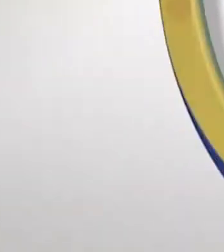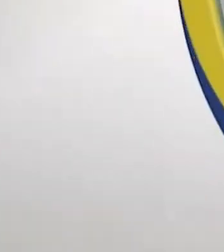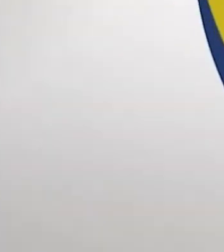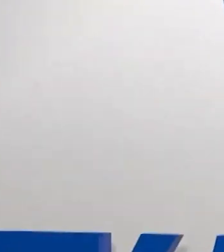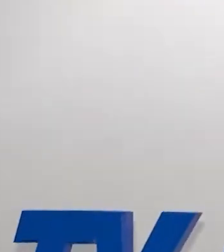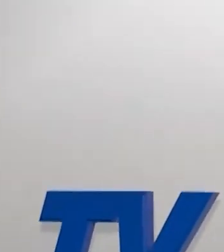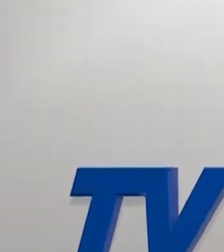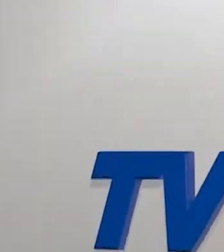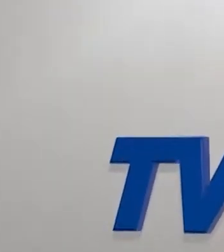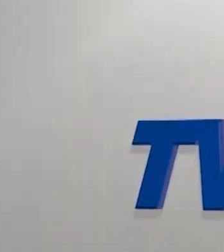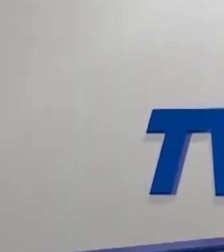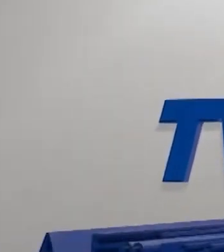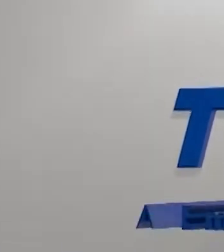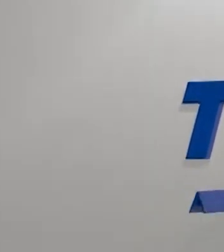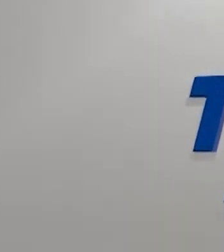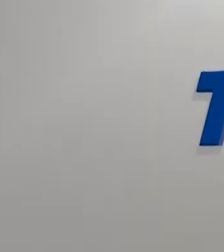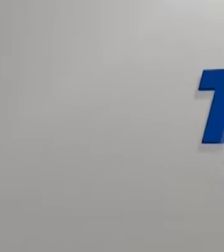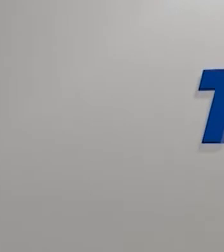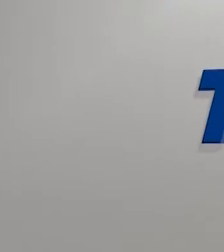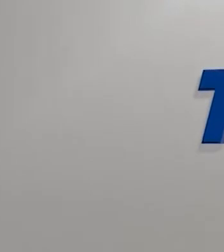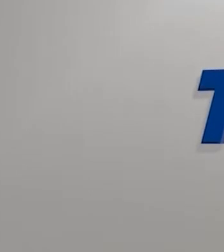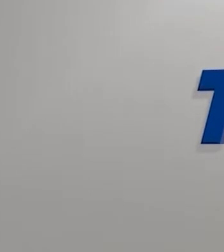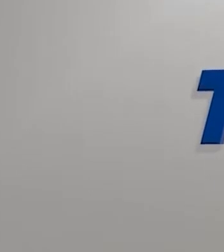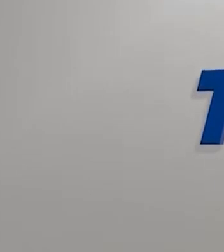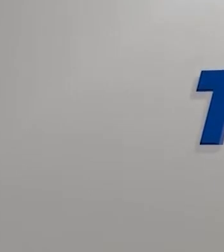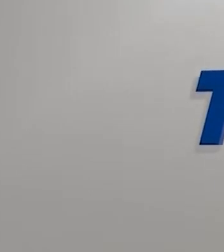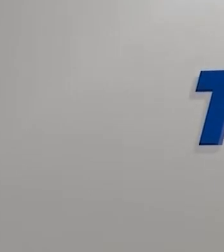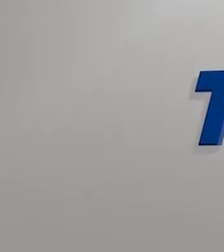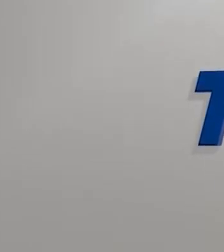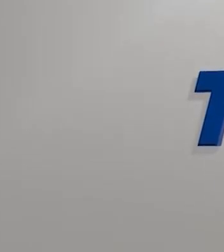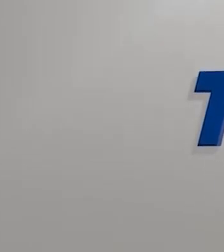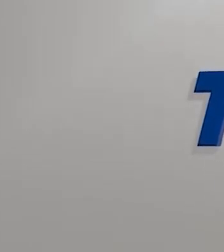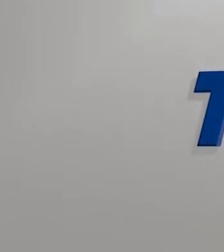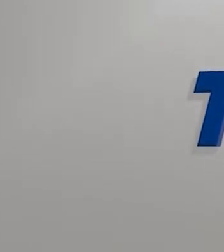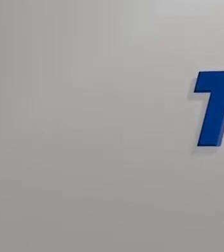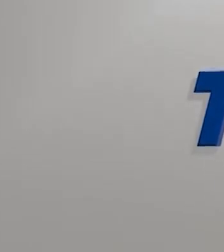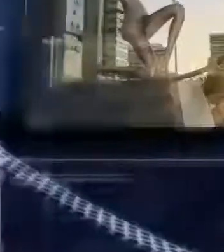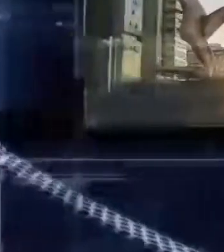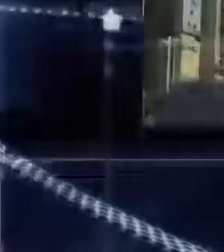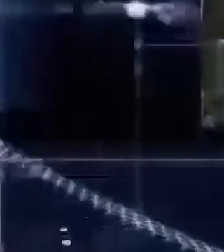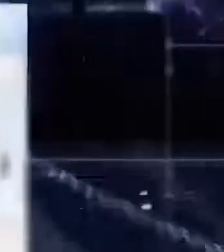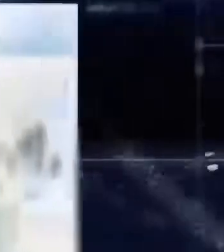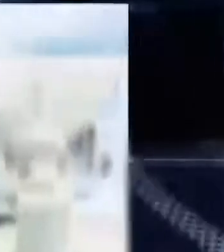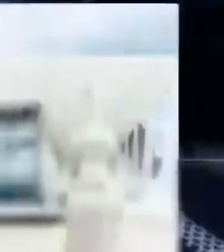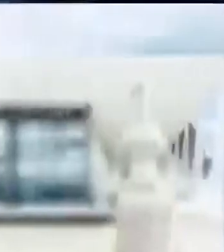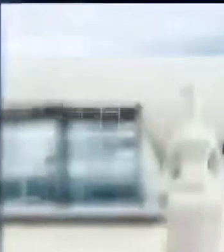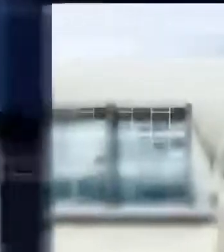TV Fortaleza, a emissora da Casa do Povo.